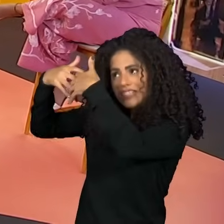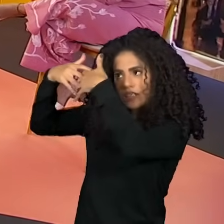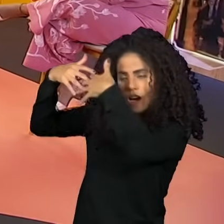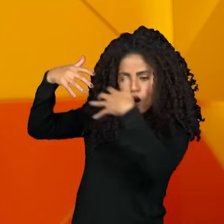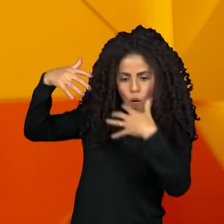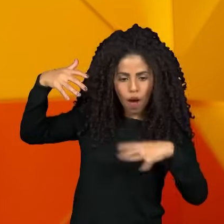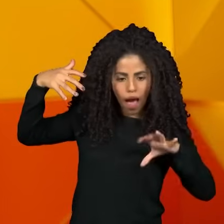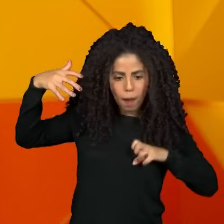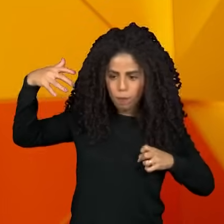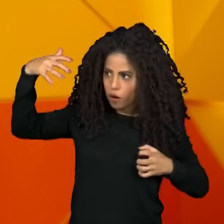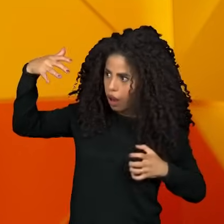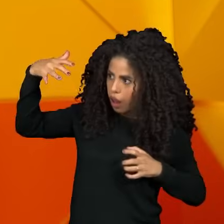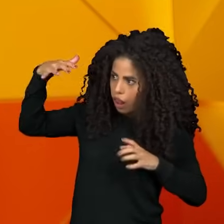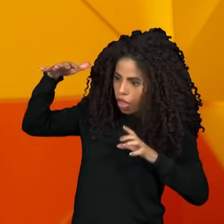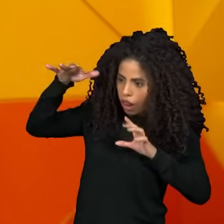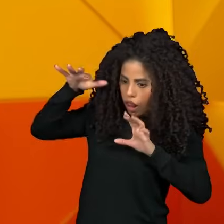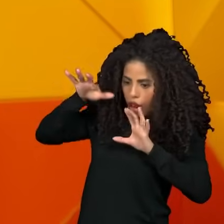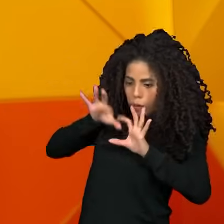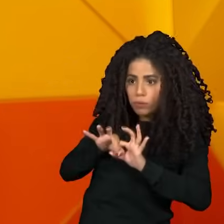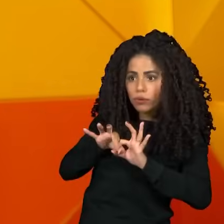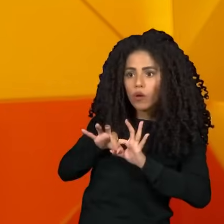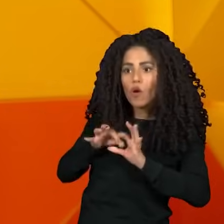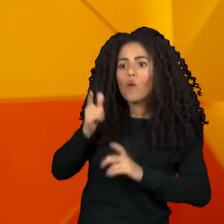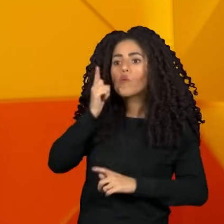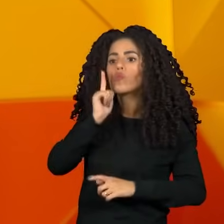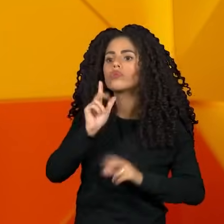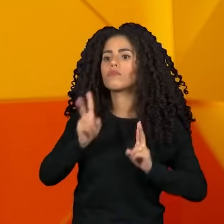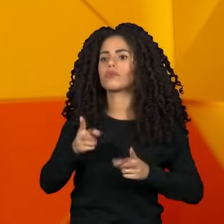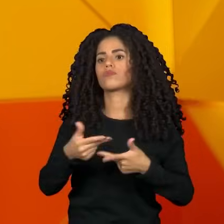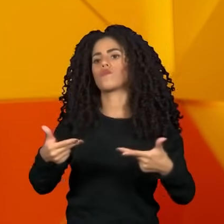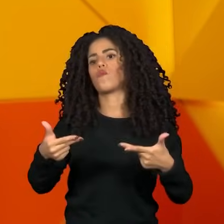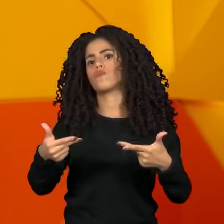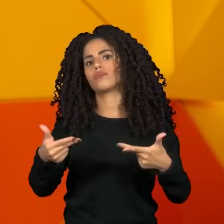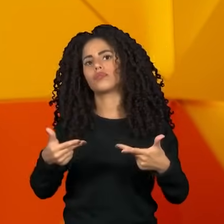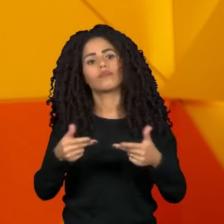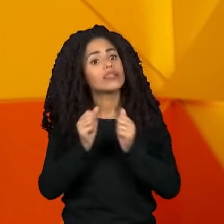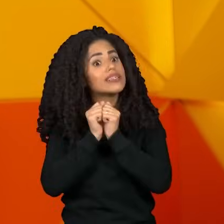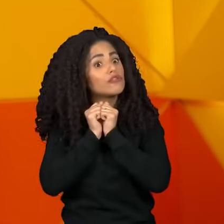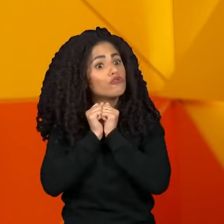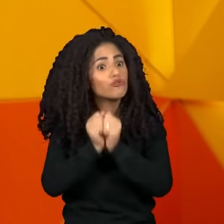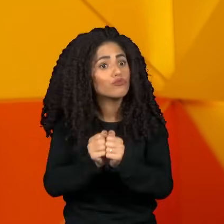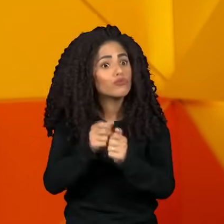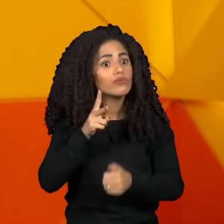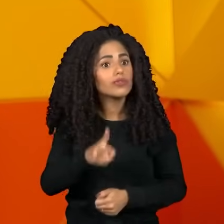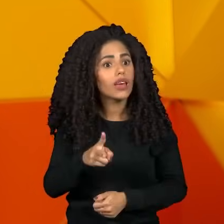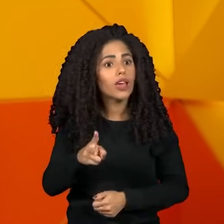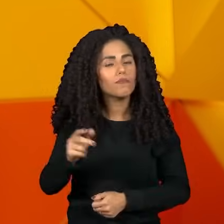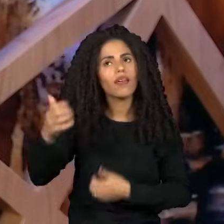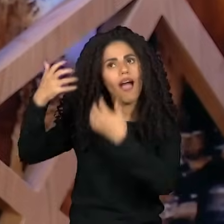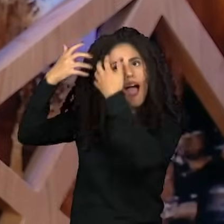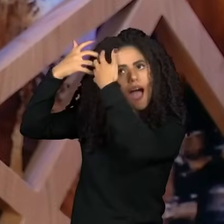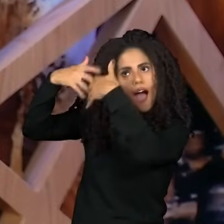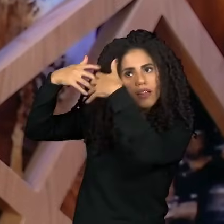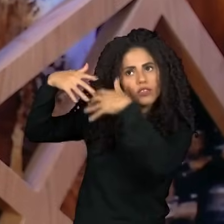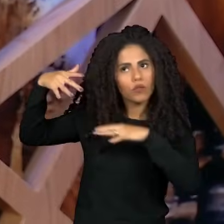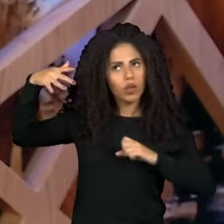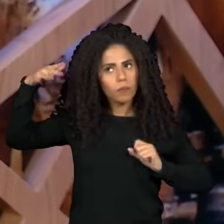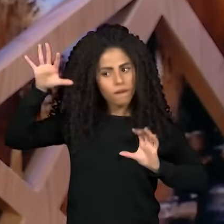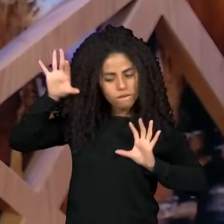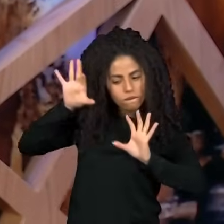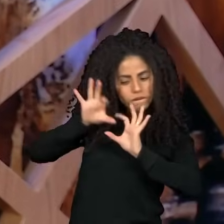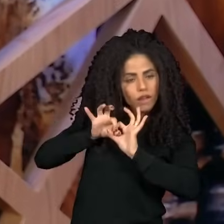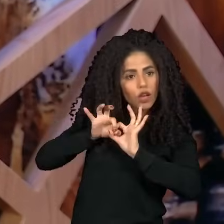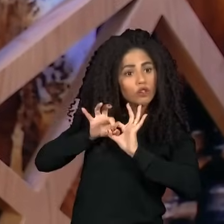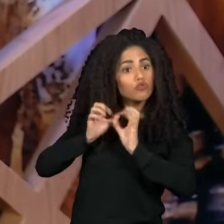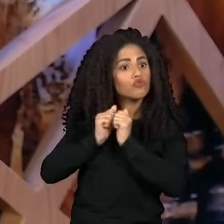a emoção, né? Que são elementos da mesma proporcionalidade. Sempre juntos. Sempre juntos. Então é por isso assim, por que o amor